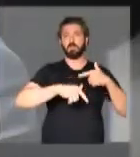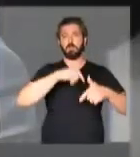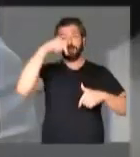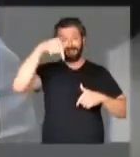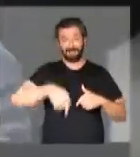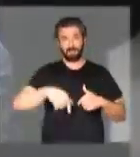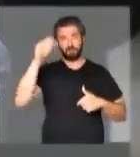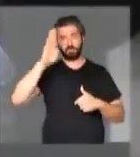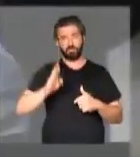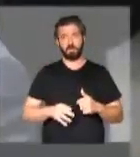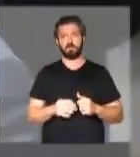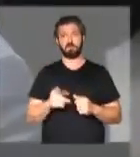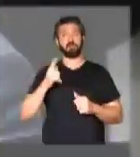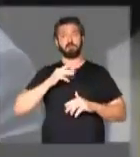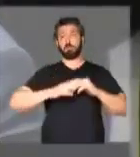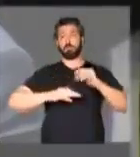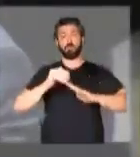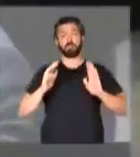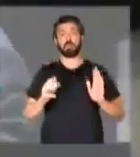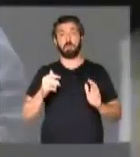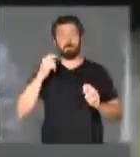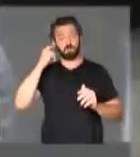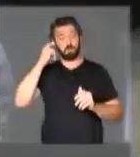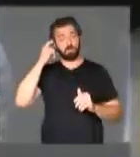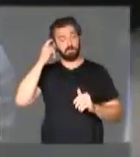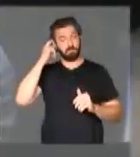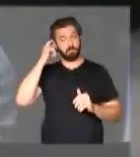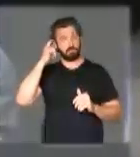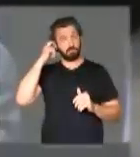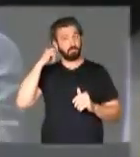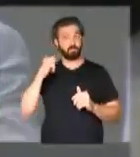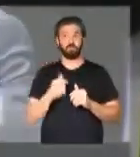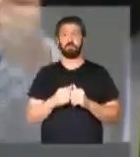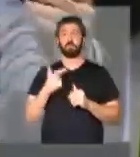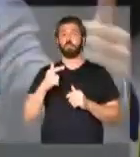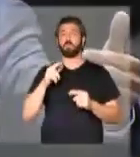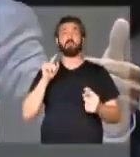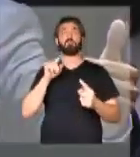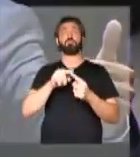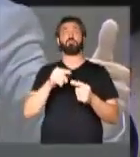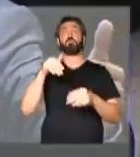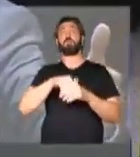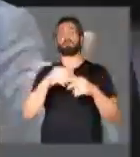trabalhador brasileiro, que é qualificado. Então não tem nenhuma razão para votar contrário a essa emenda.